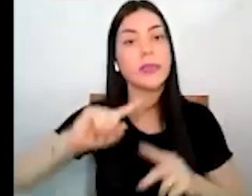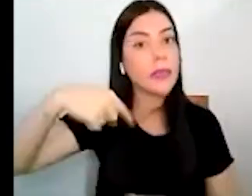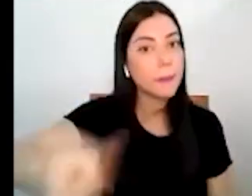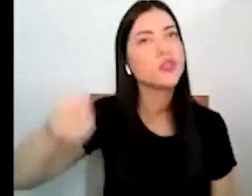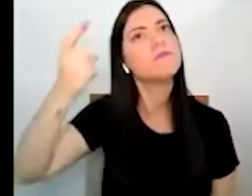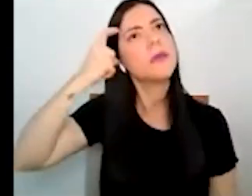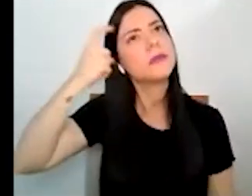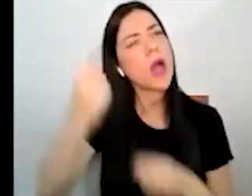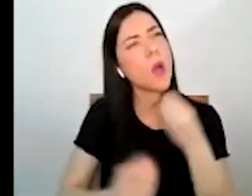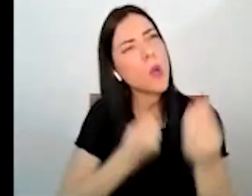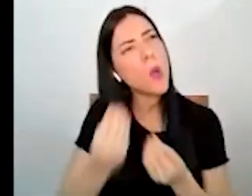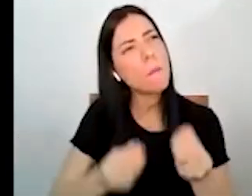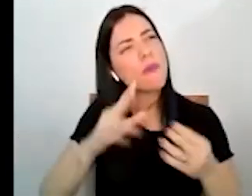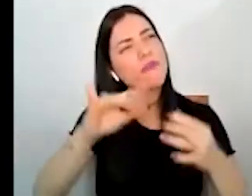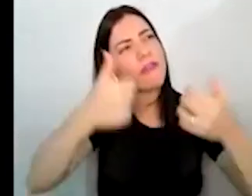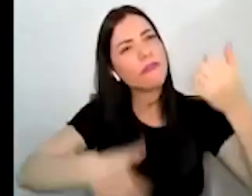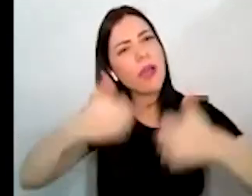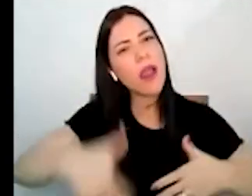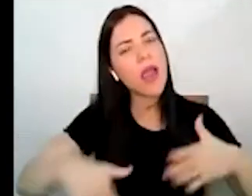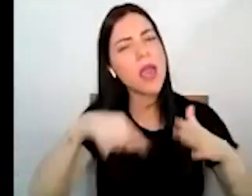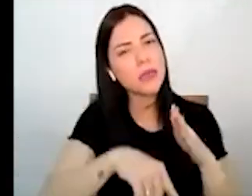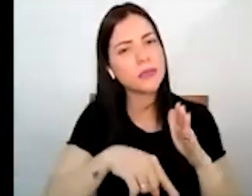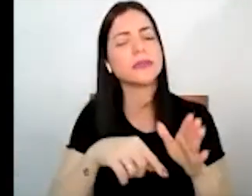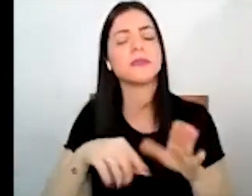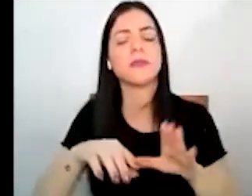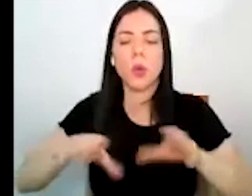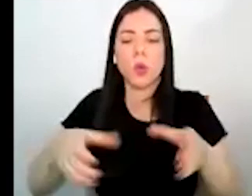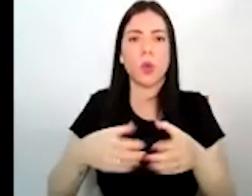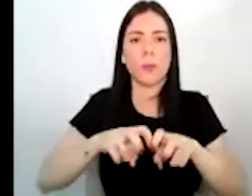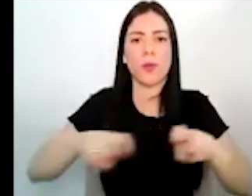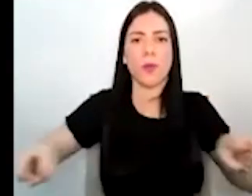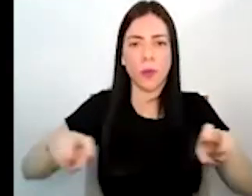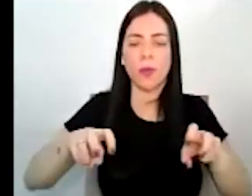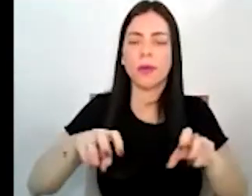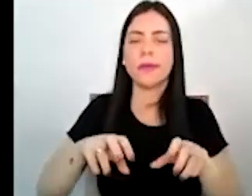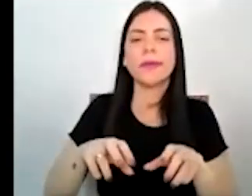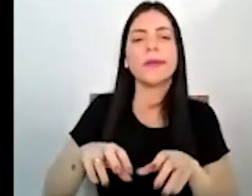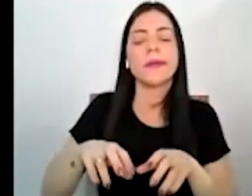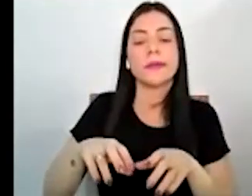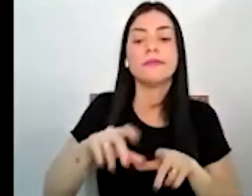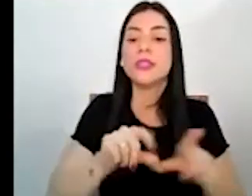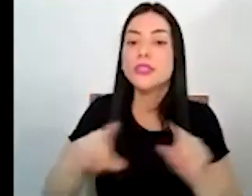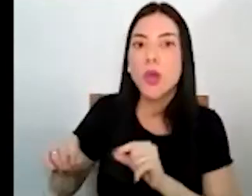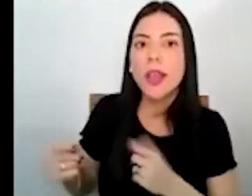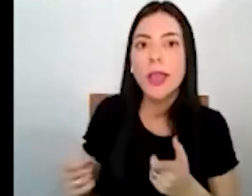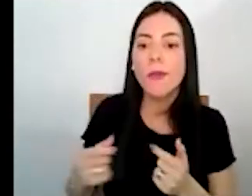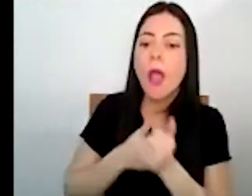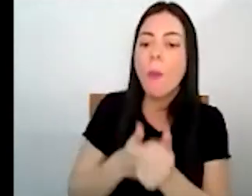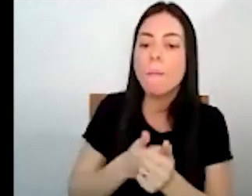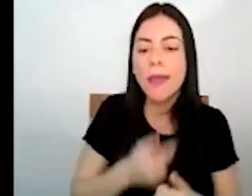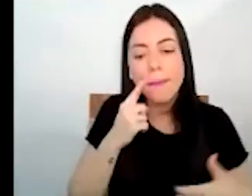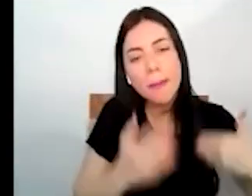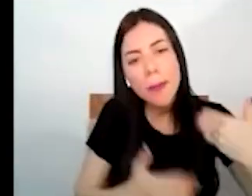vai falar do conselho que escolheu e que está acompanhando todo esse processo desse